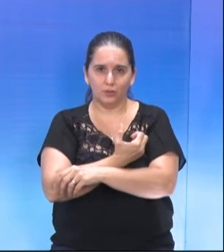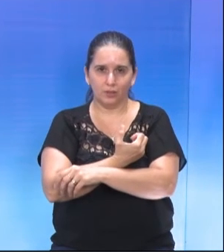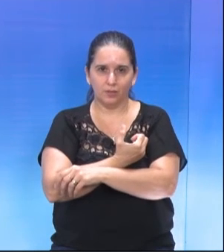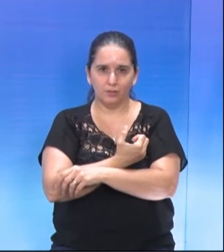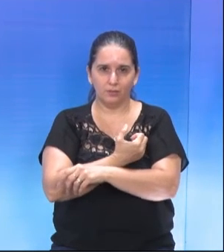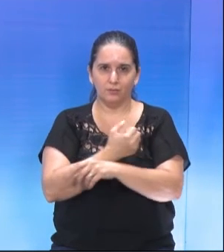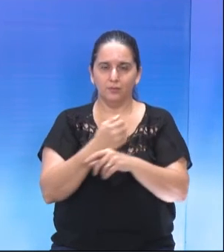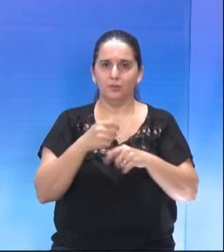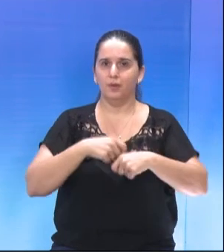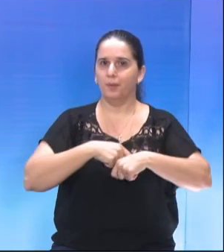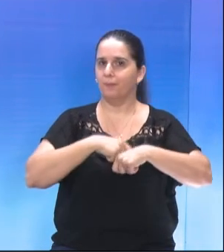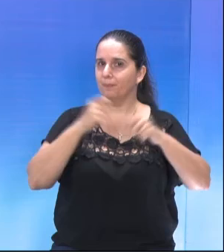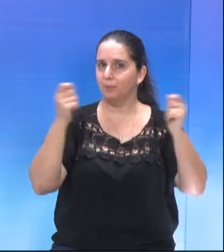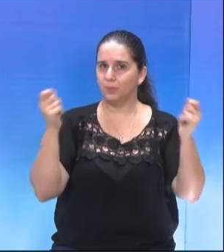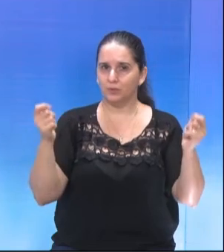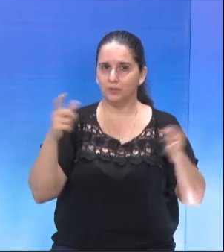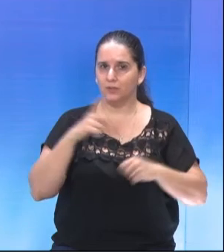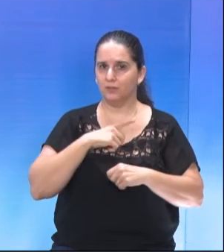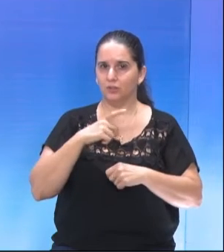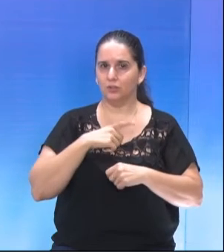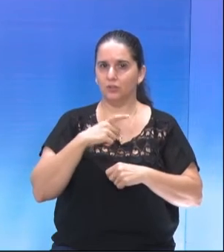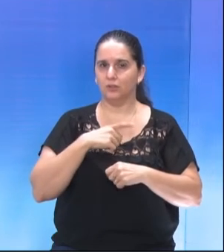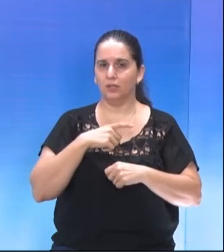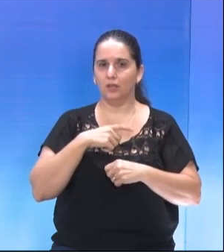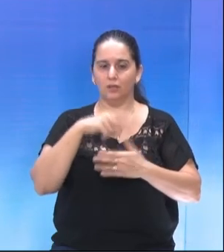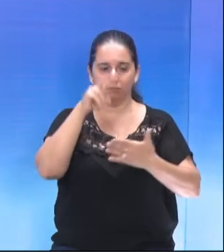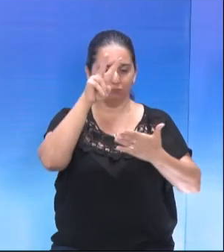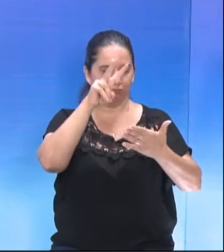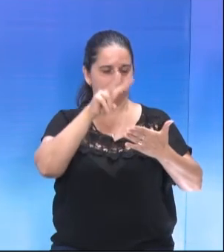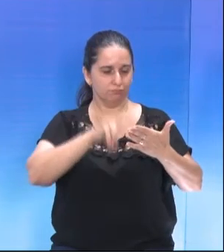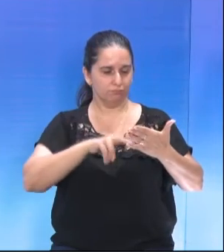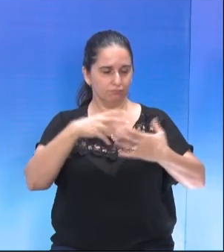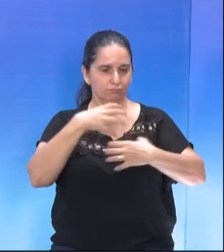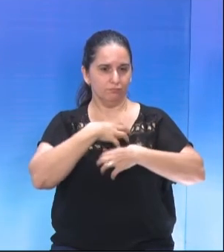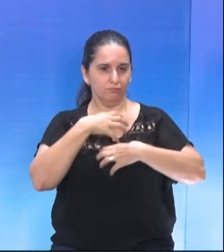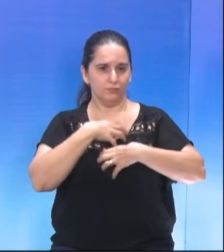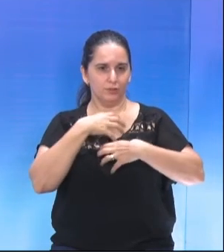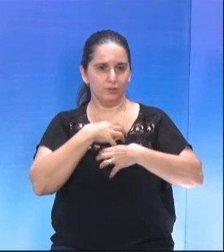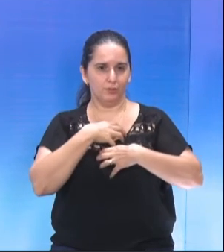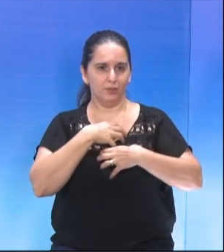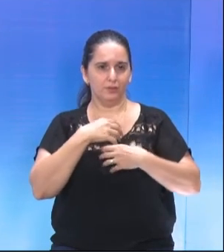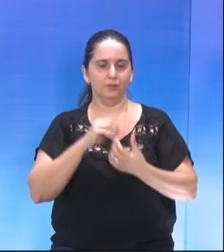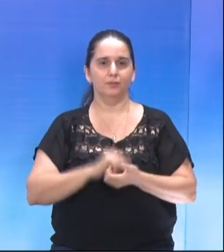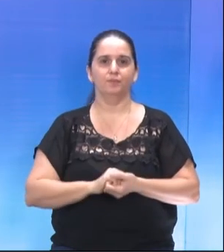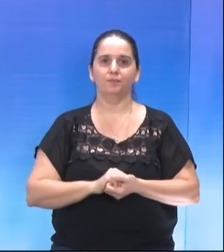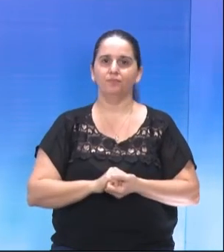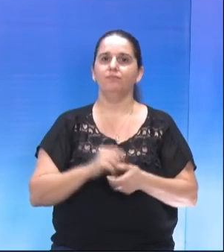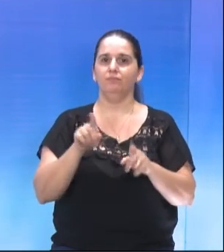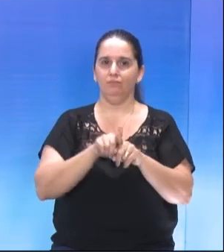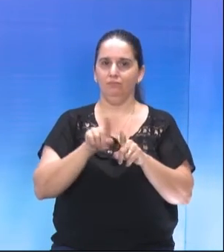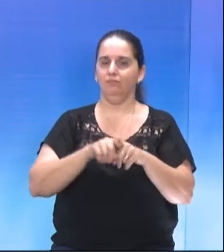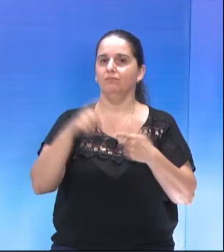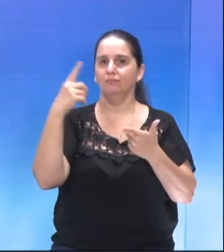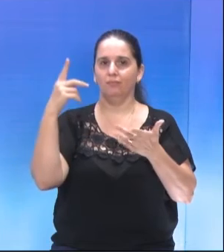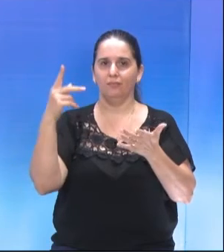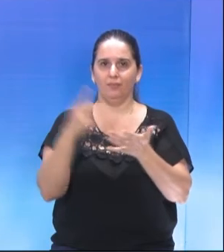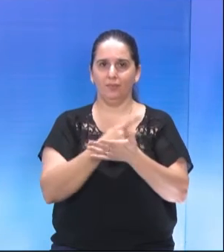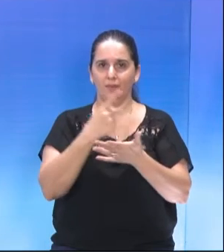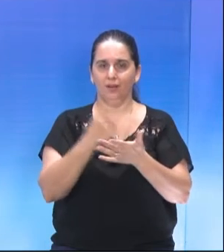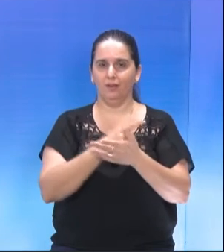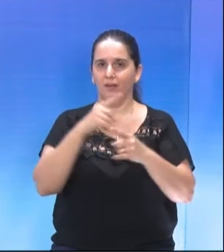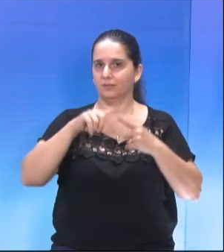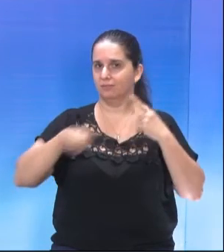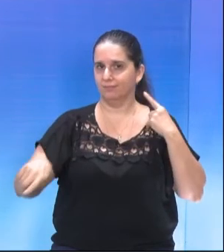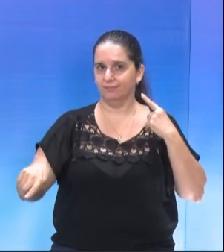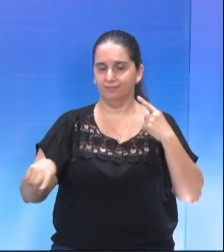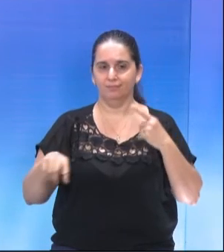escultura, que vai me impedir de ter uma leitura afetiva dessa imagem, dessa obra. Então, portanto, também essa